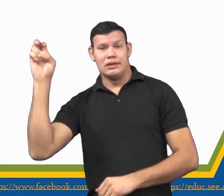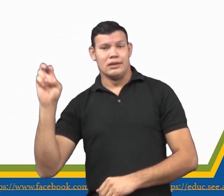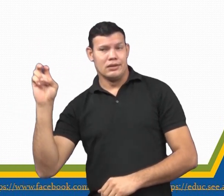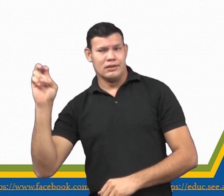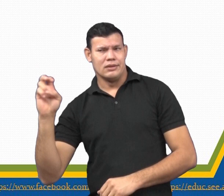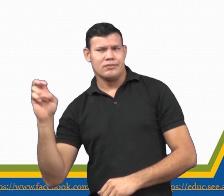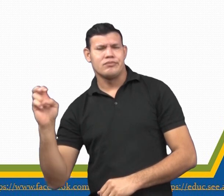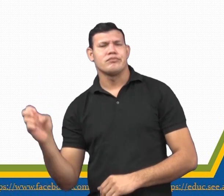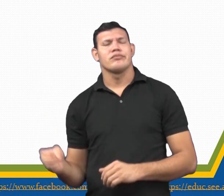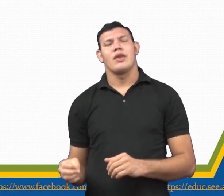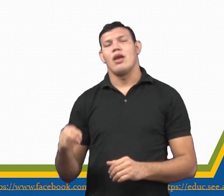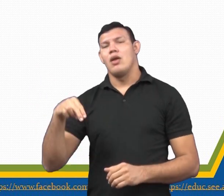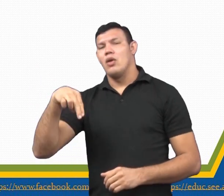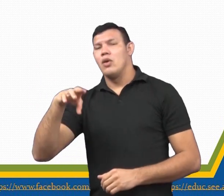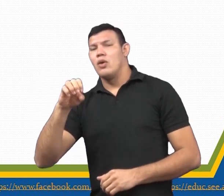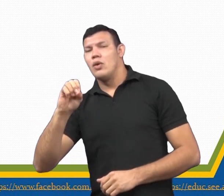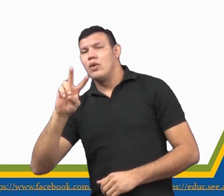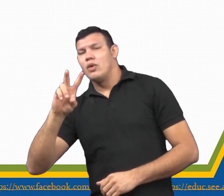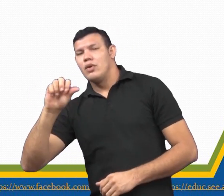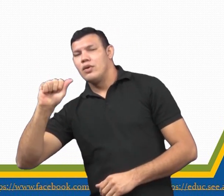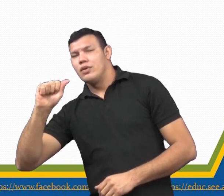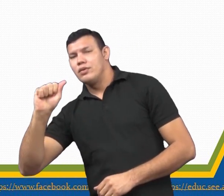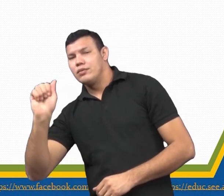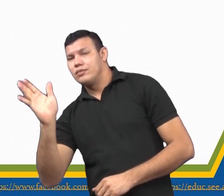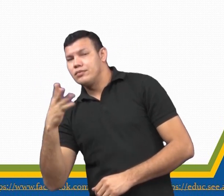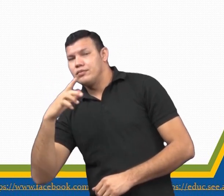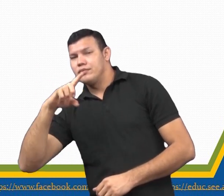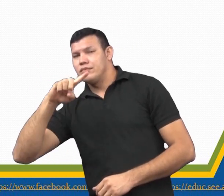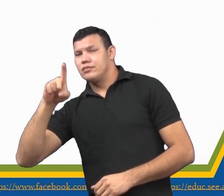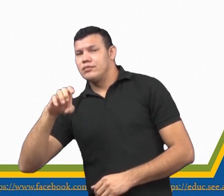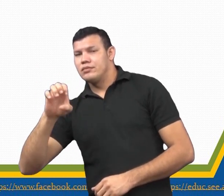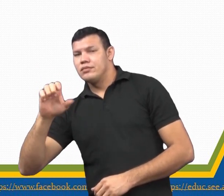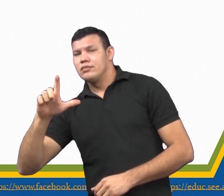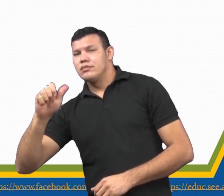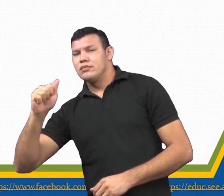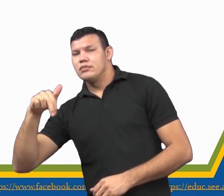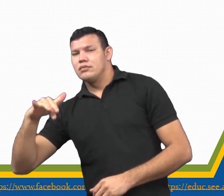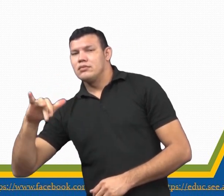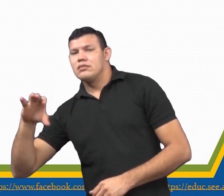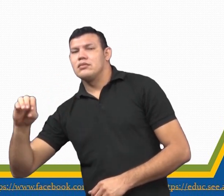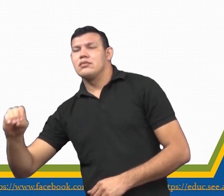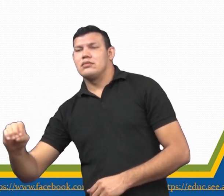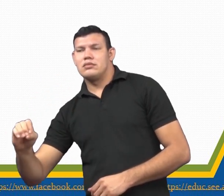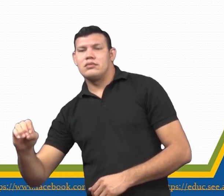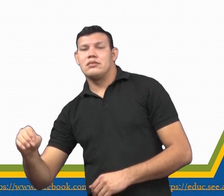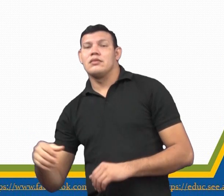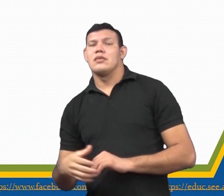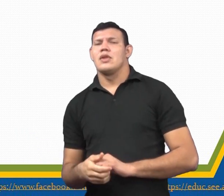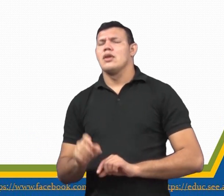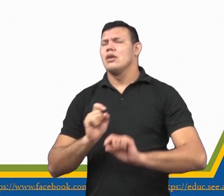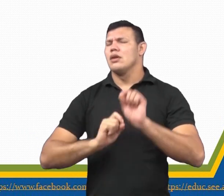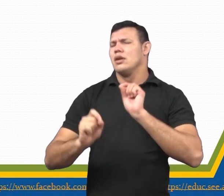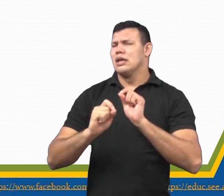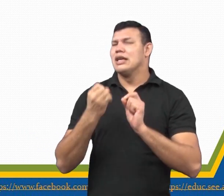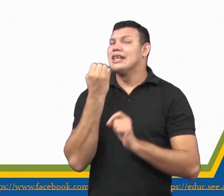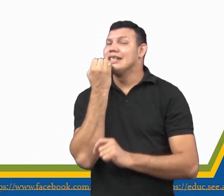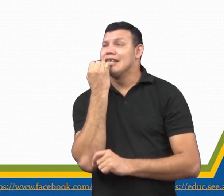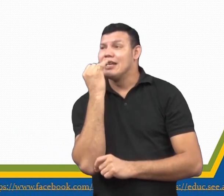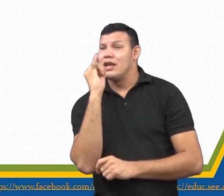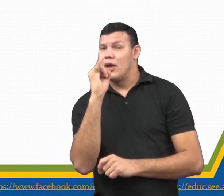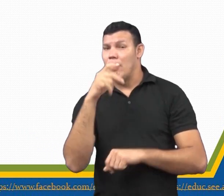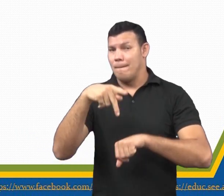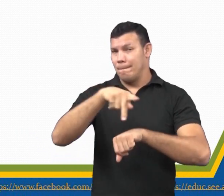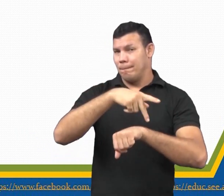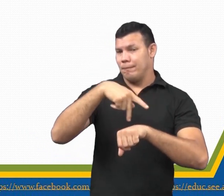com 0,90. Lembrando que quanto mais um país se aproximar do índice 1, logo